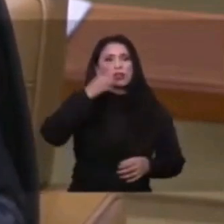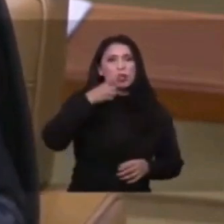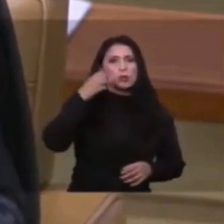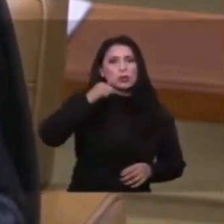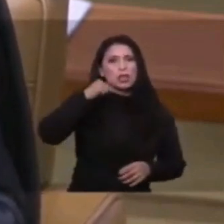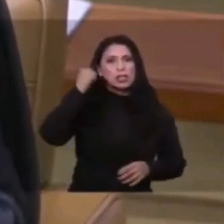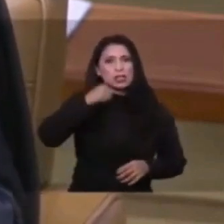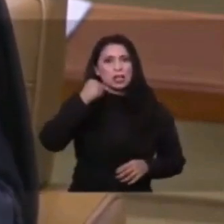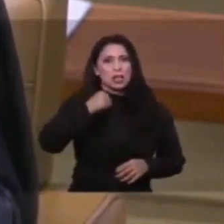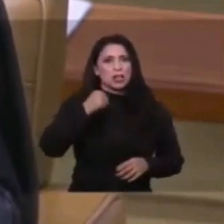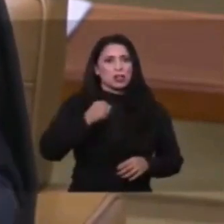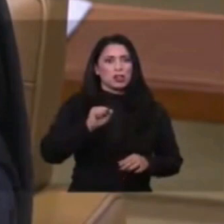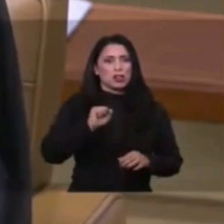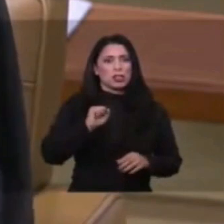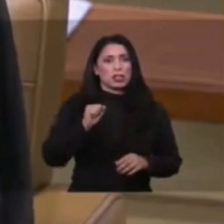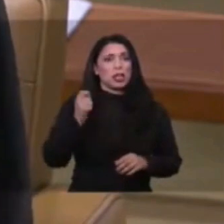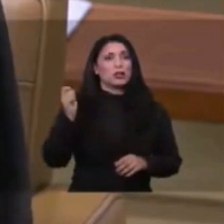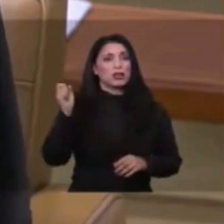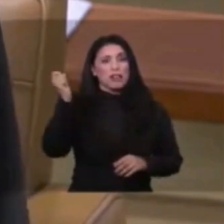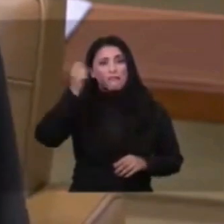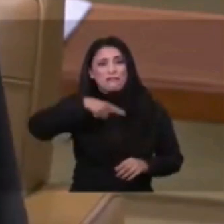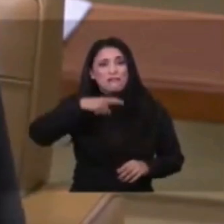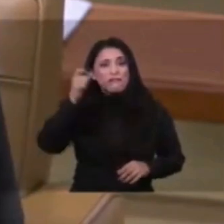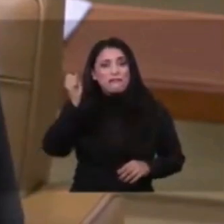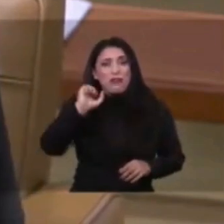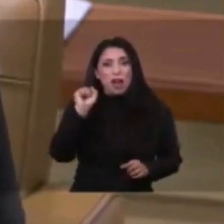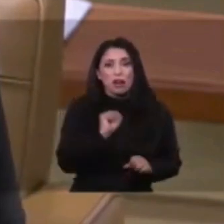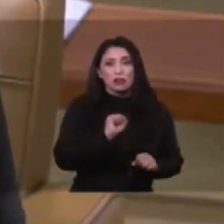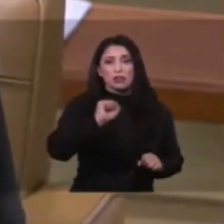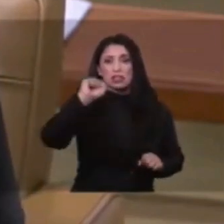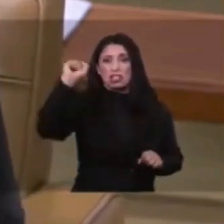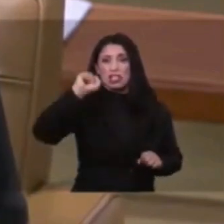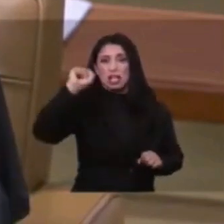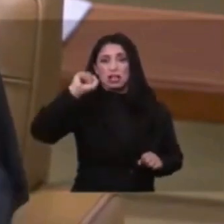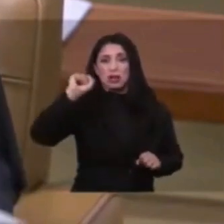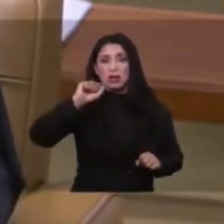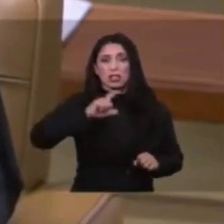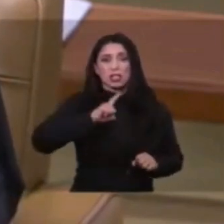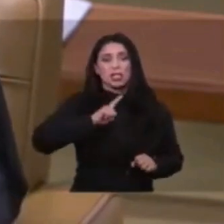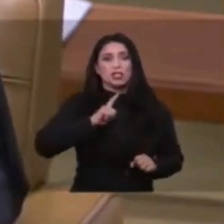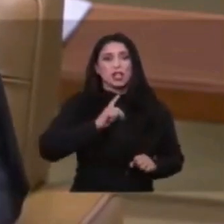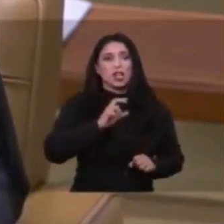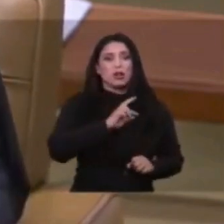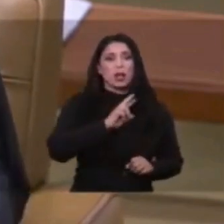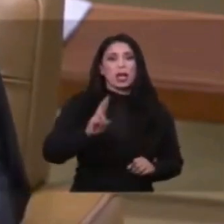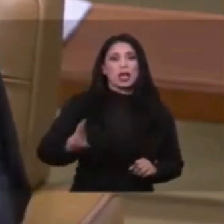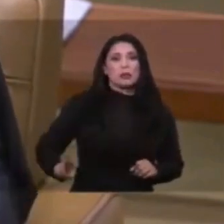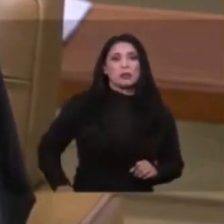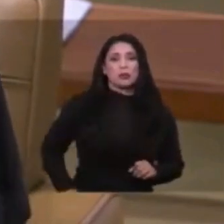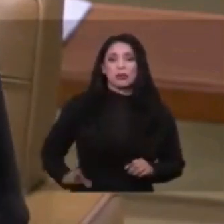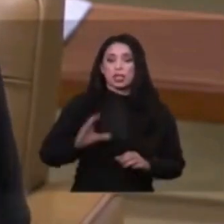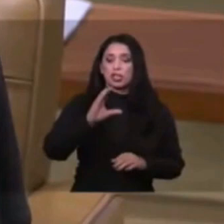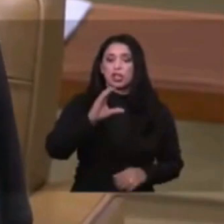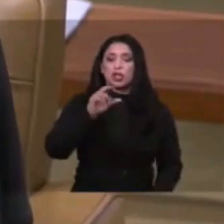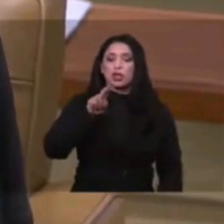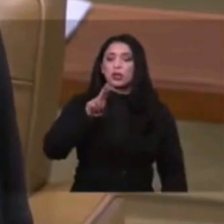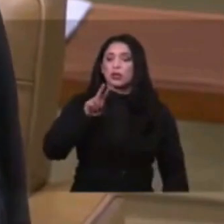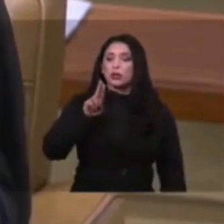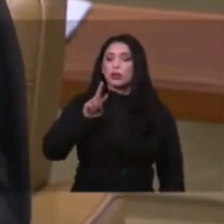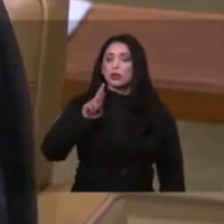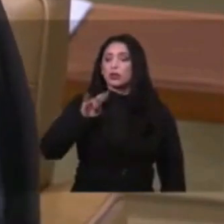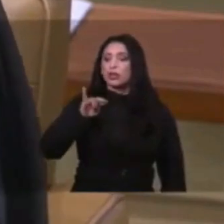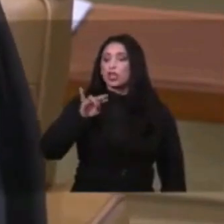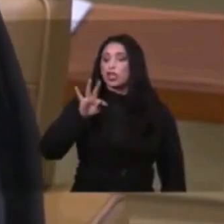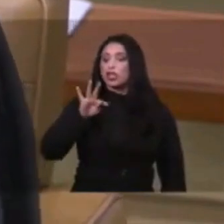falsos heróis como aqueles que compuseram a chamada República de Curitiba.